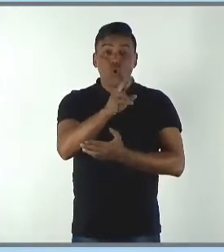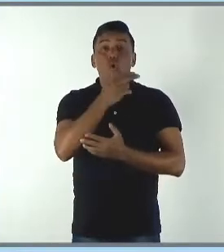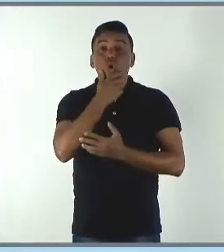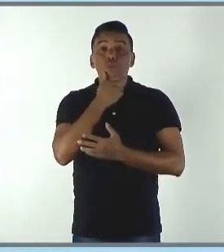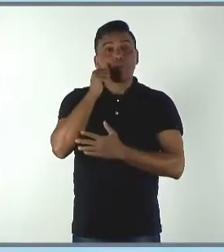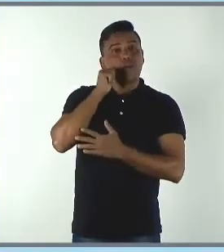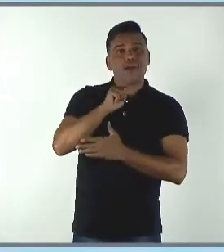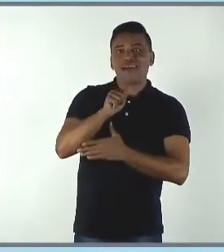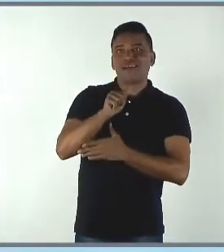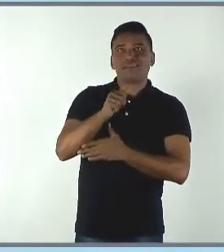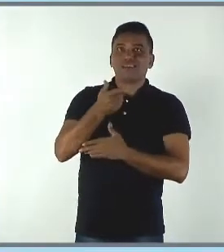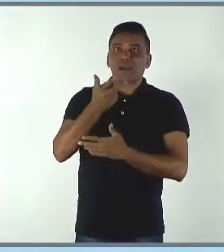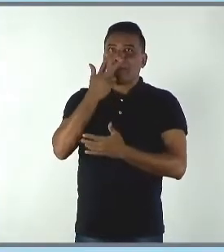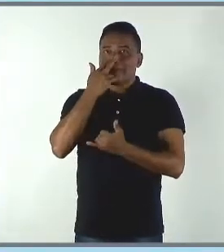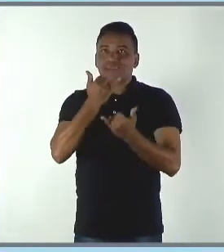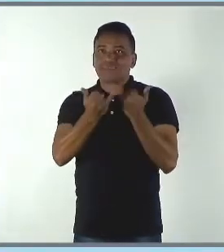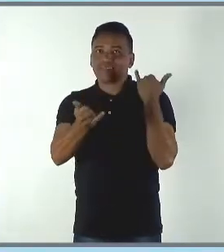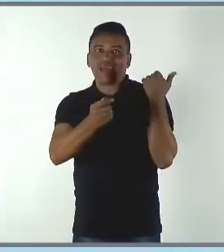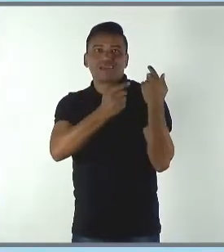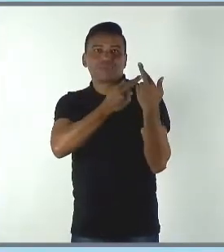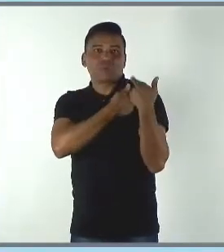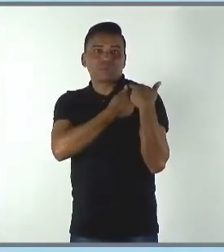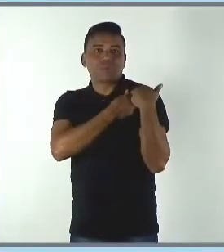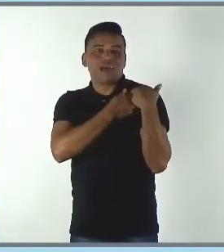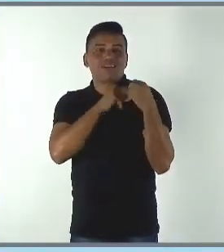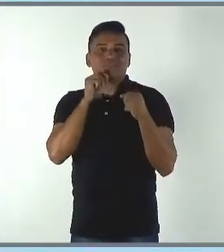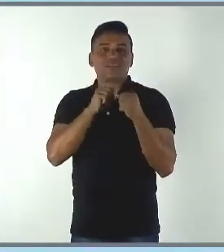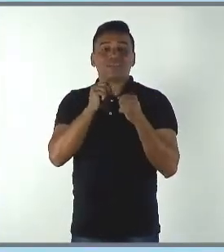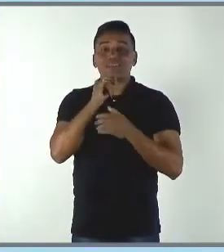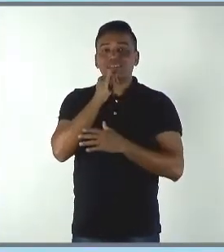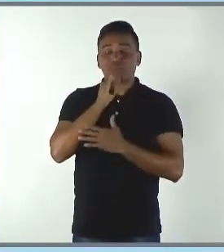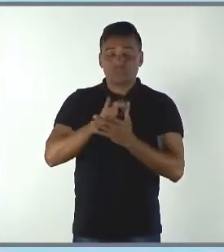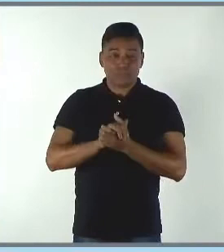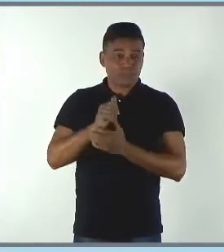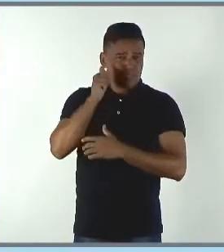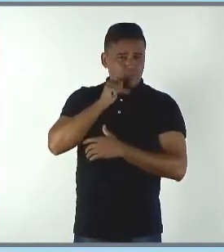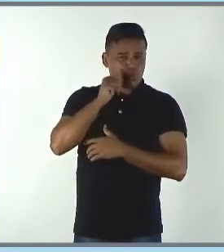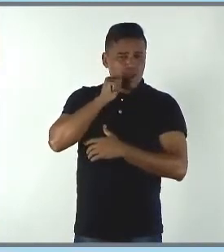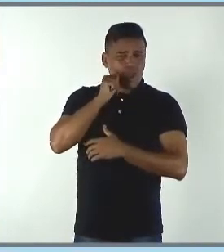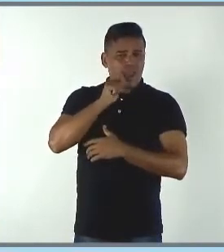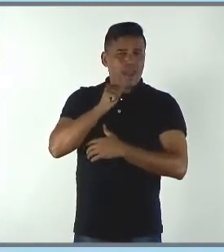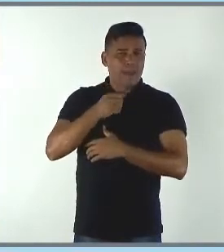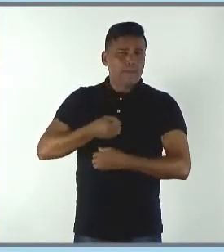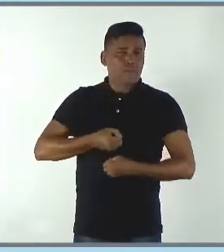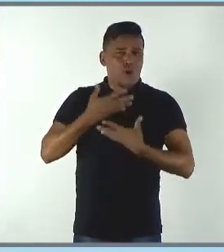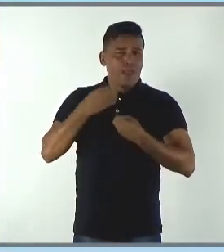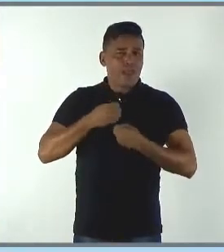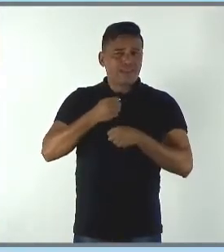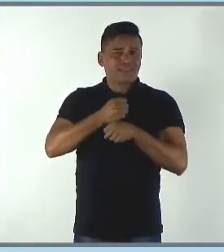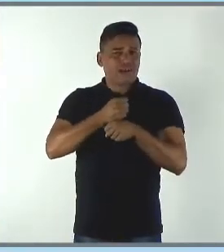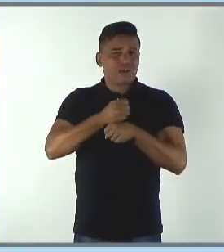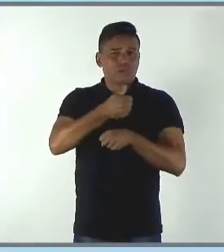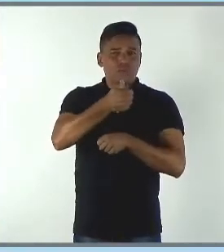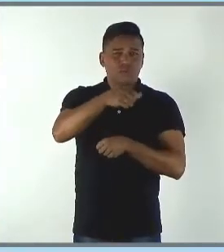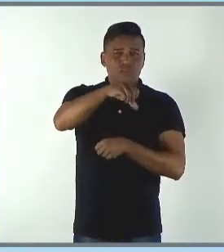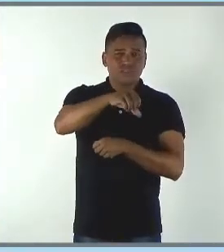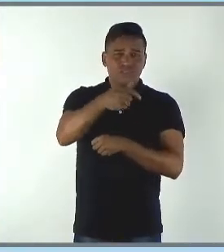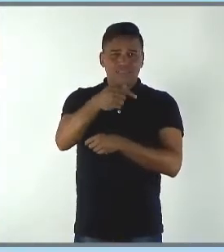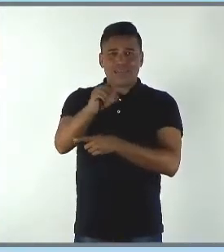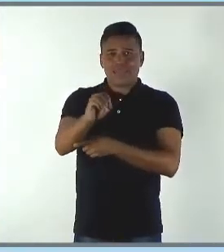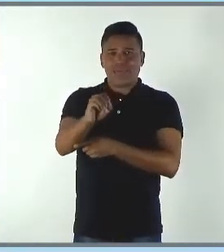função, algo que uma poeta de São Paulo da década de 70, integrante do